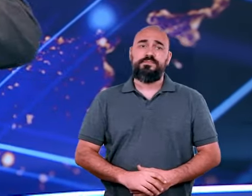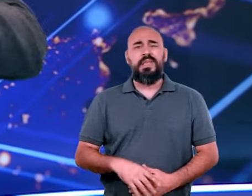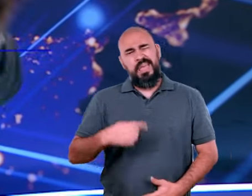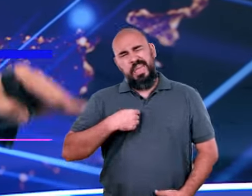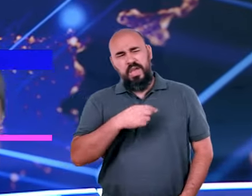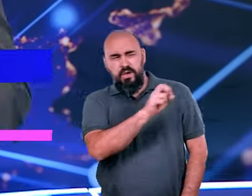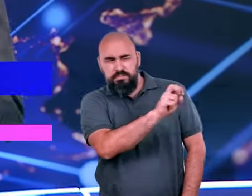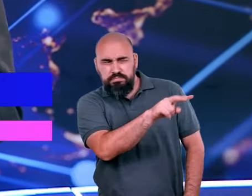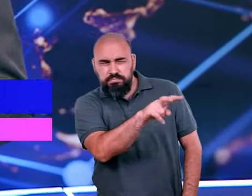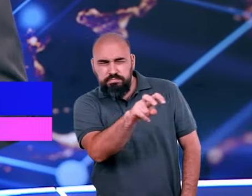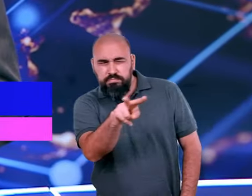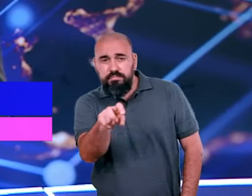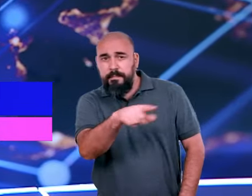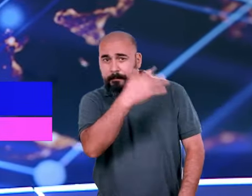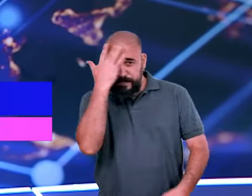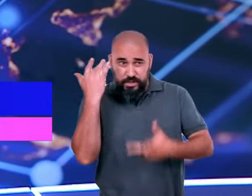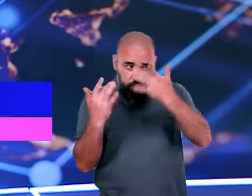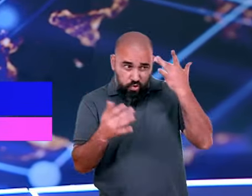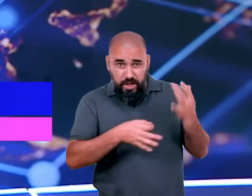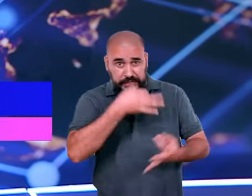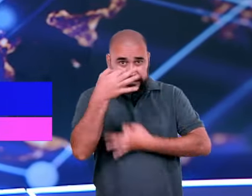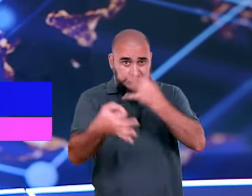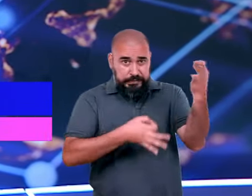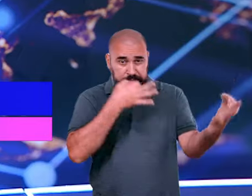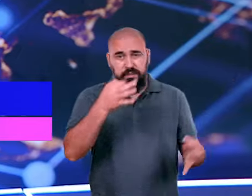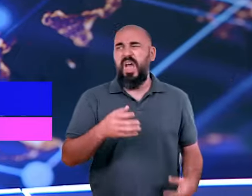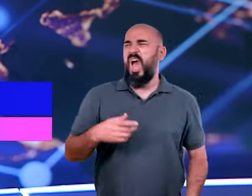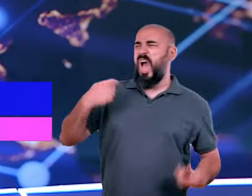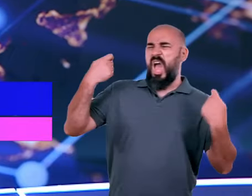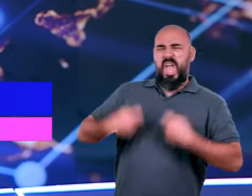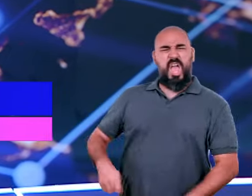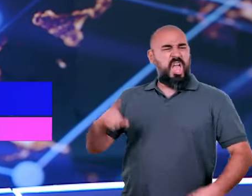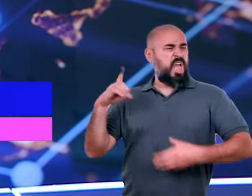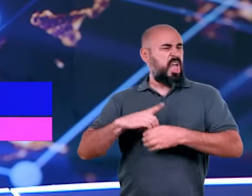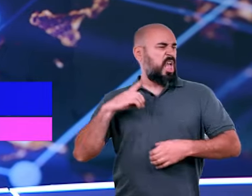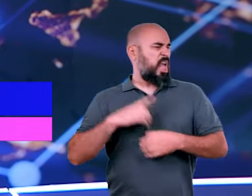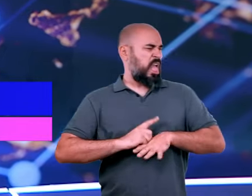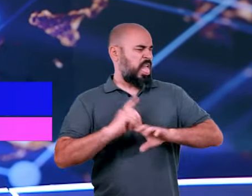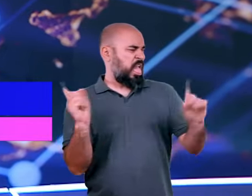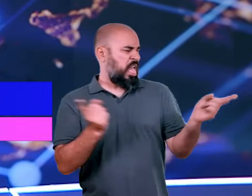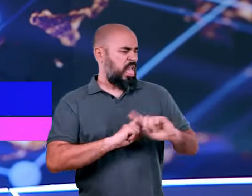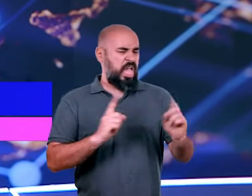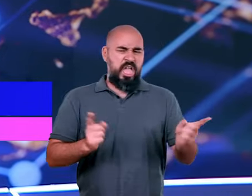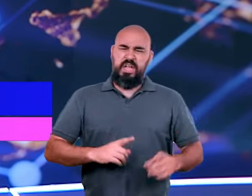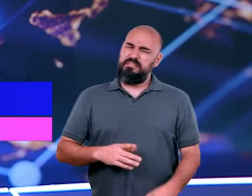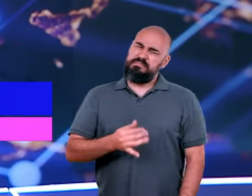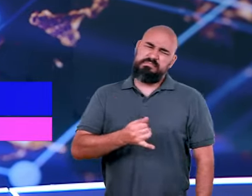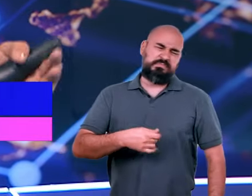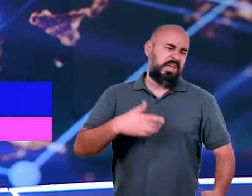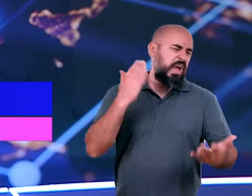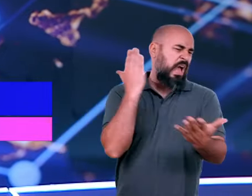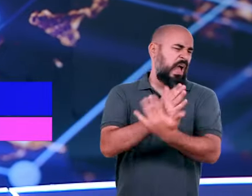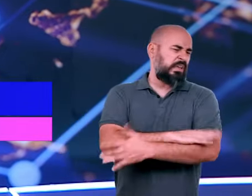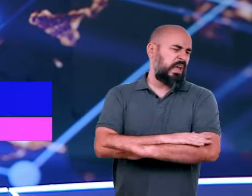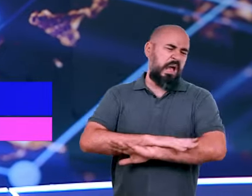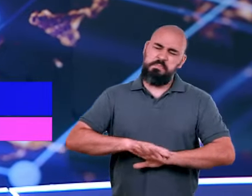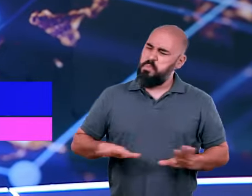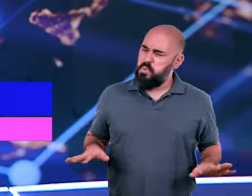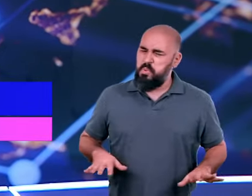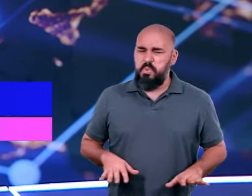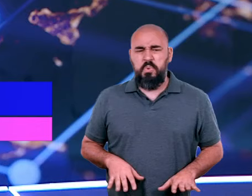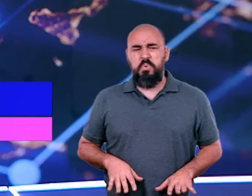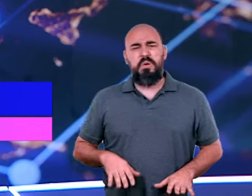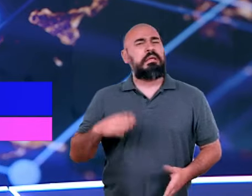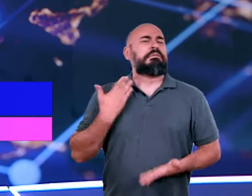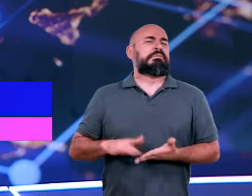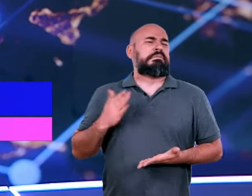usam diferentes argumentos para dizer que o dízimo não é mais necessário, que o dízimo não precisa, que o dízimo já acabou, que o dízimo